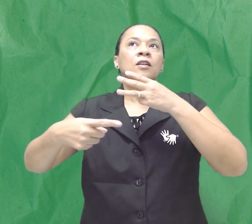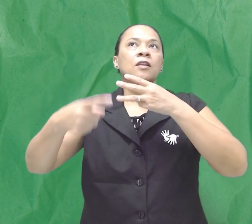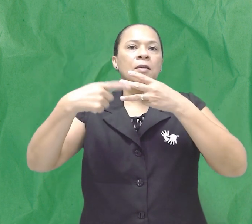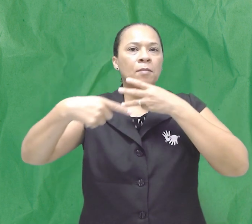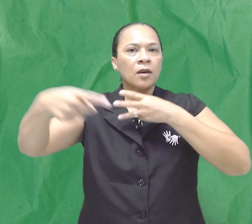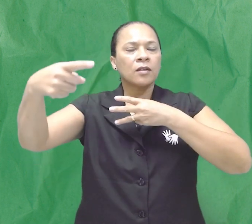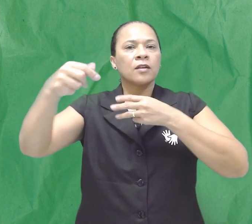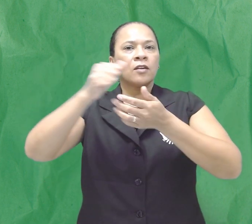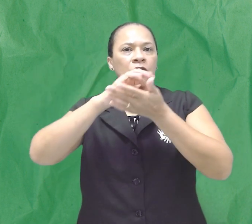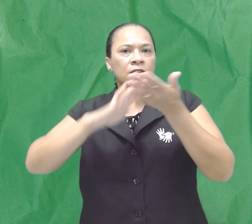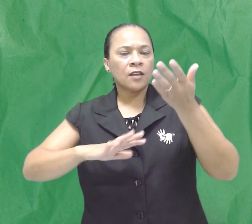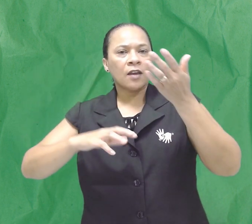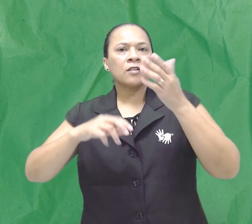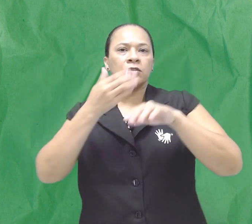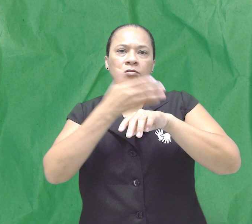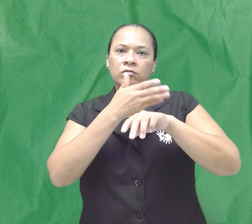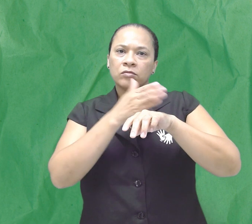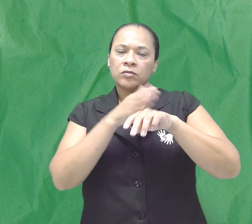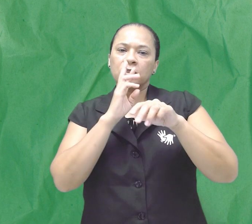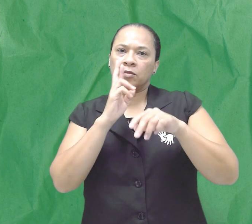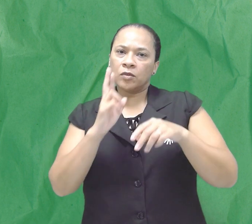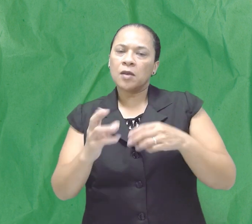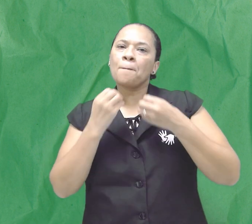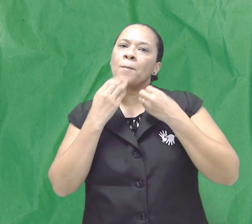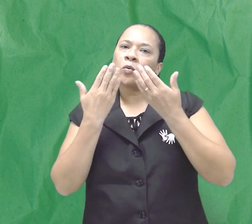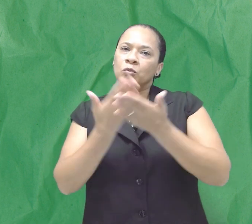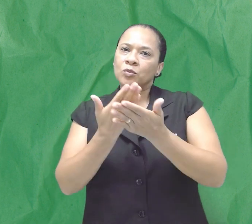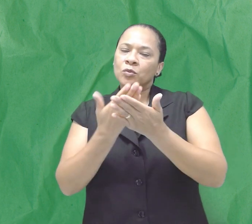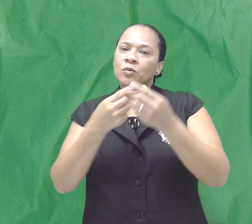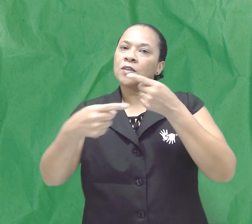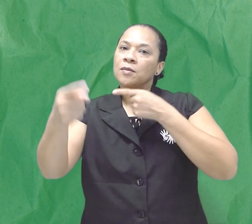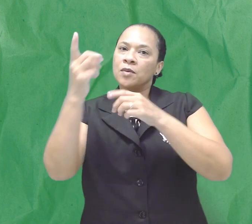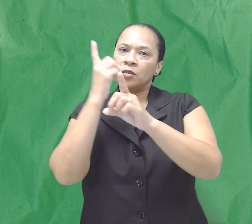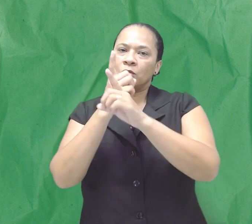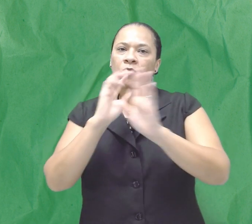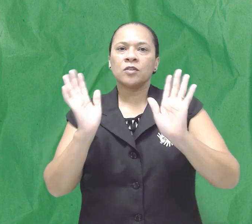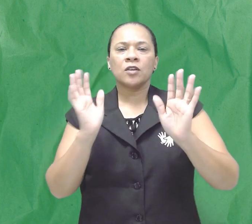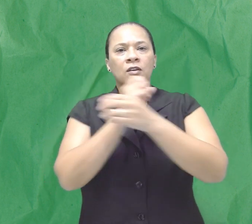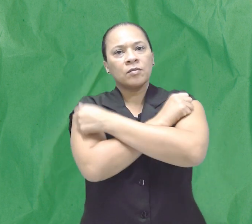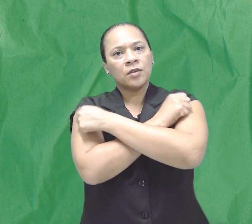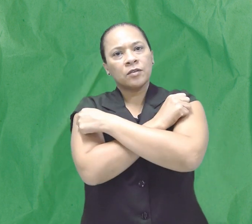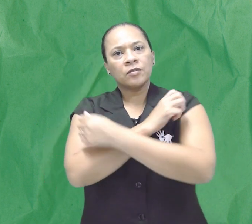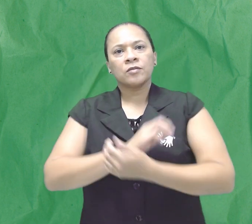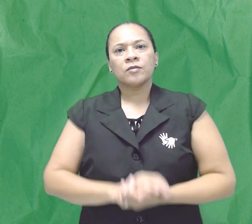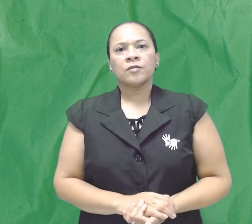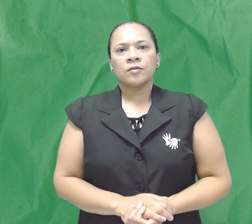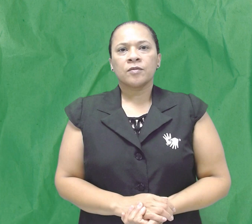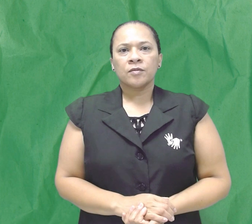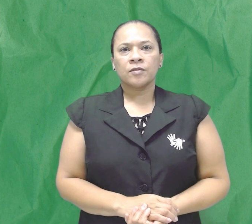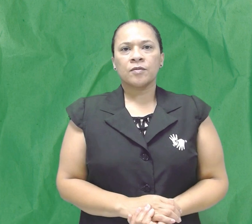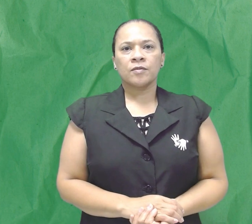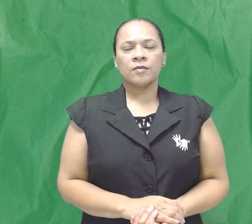da semana 2, tá? Bons estudos a todos e até a nossa próxima videoaula. Valeu, gente. Abraços.